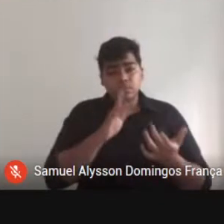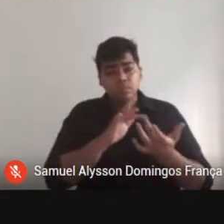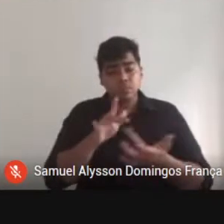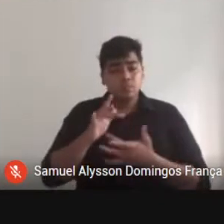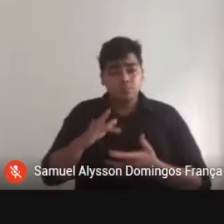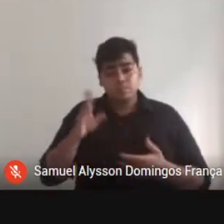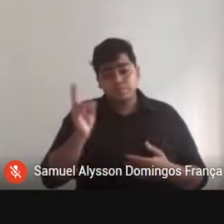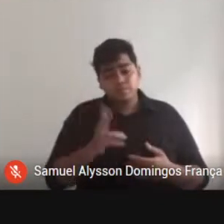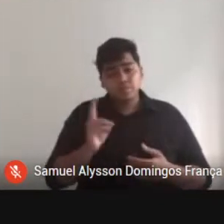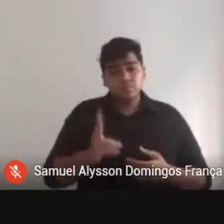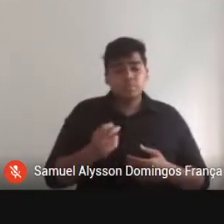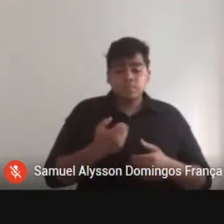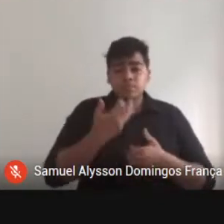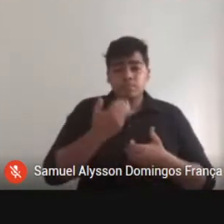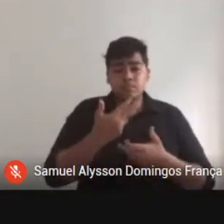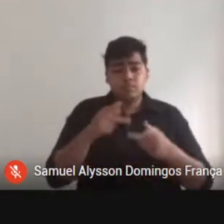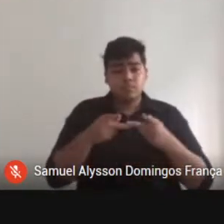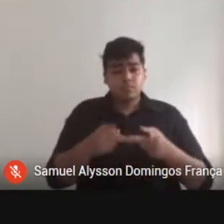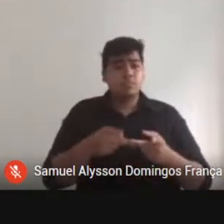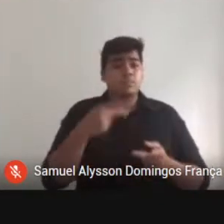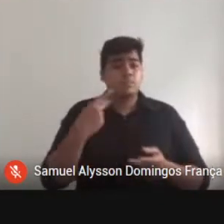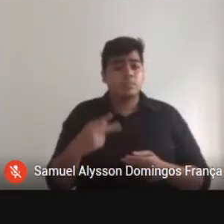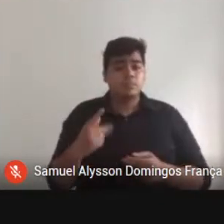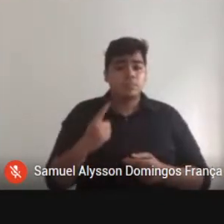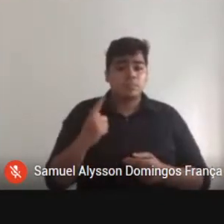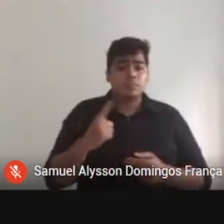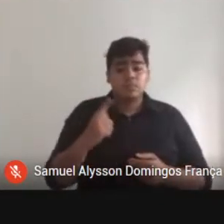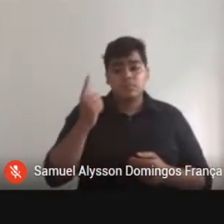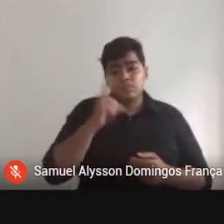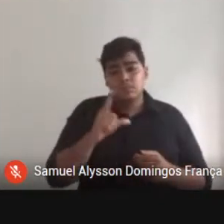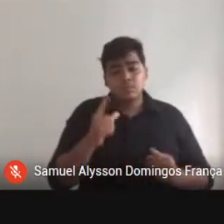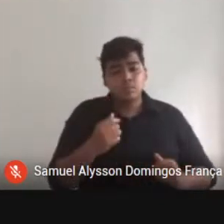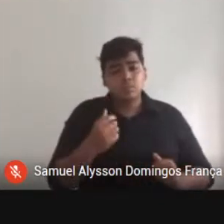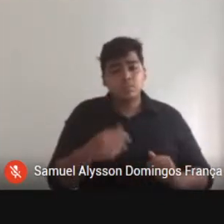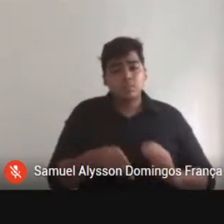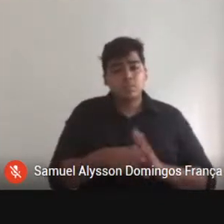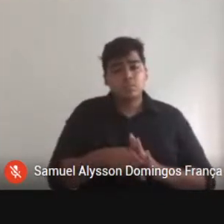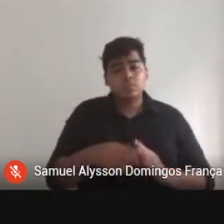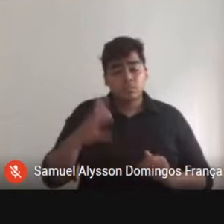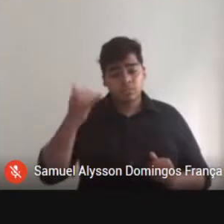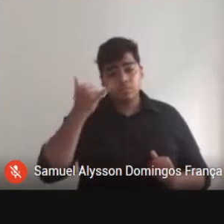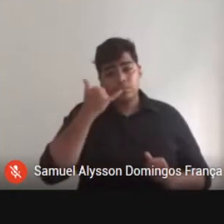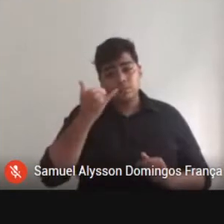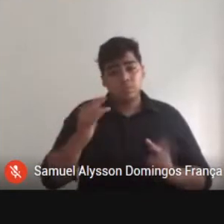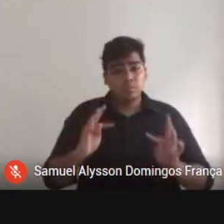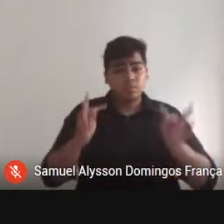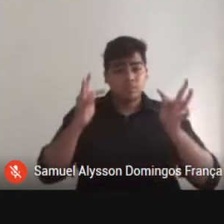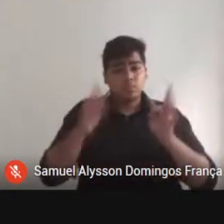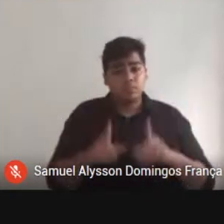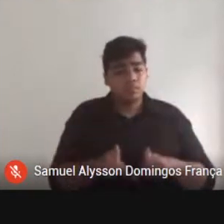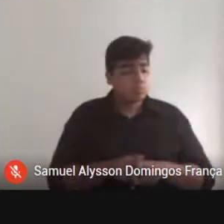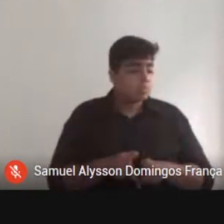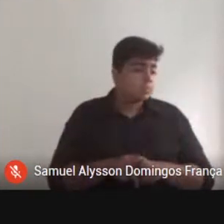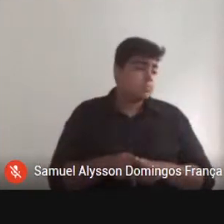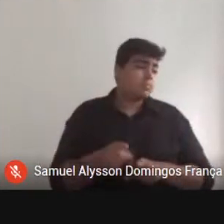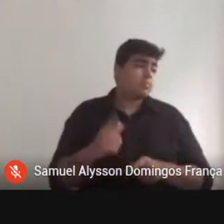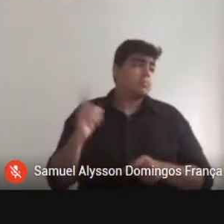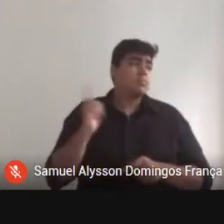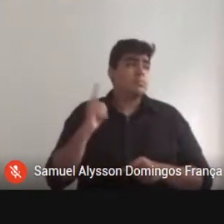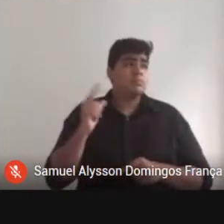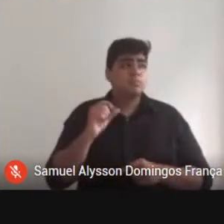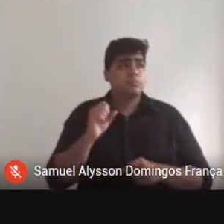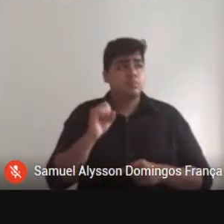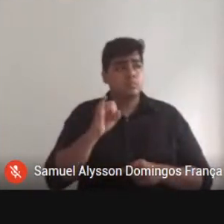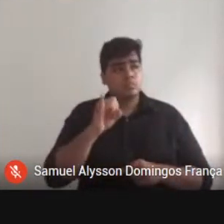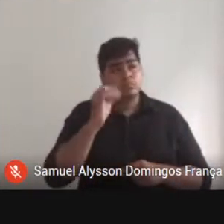projeto deles. Se tratava do projeto de um suporte para celular, eu me lembro dessa turma aí, e ele era sabatinado, né? Se a turma achasse